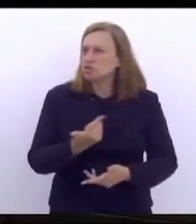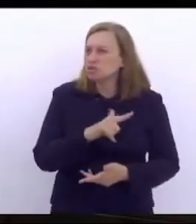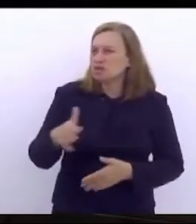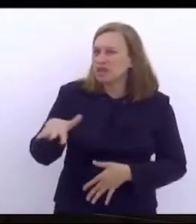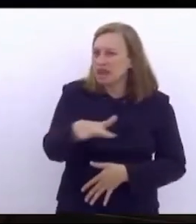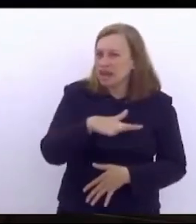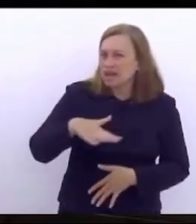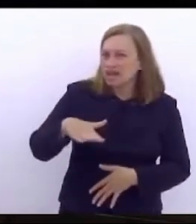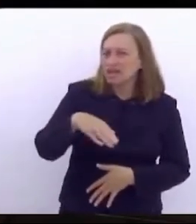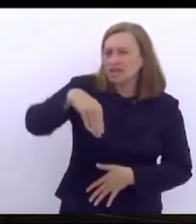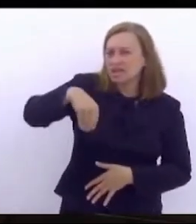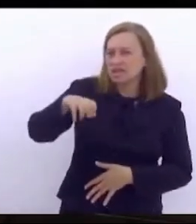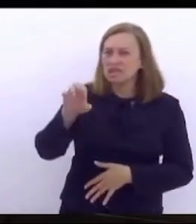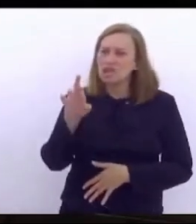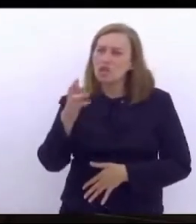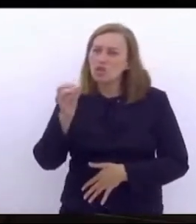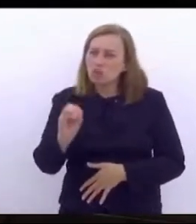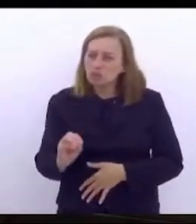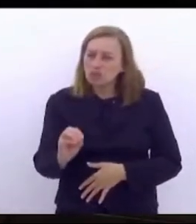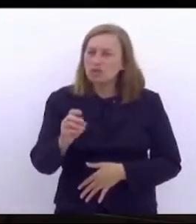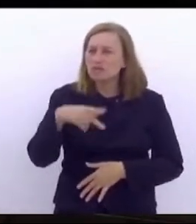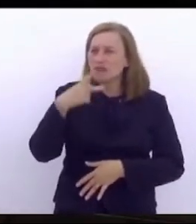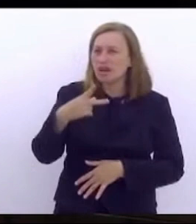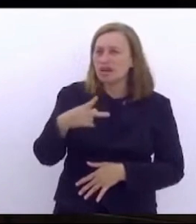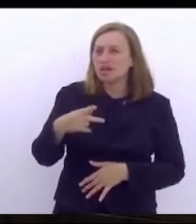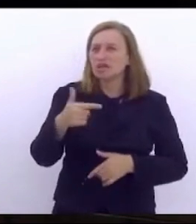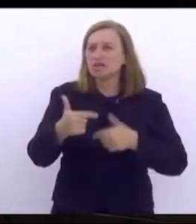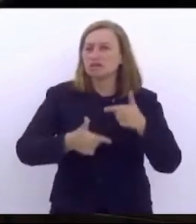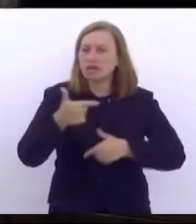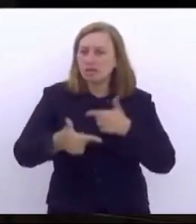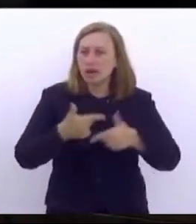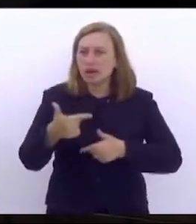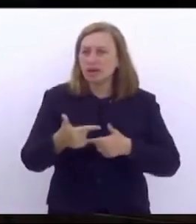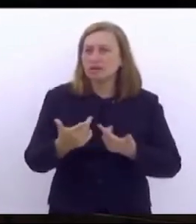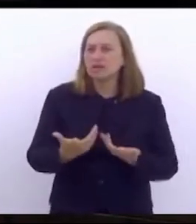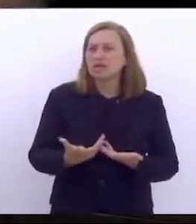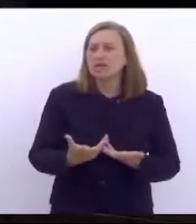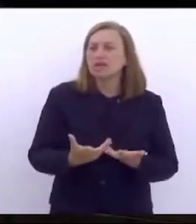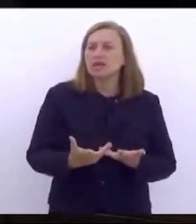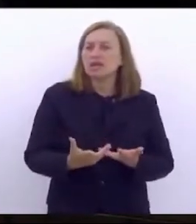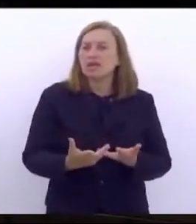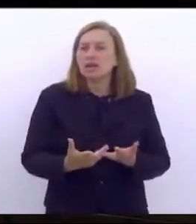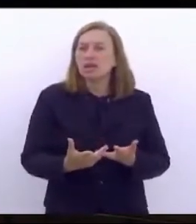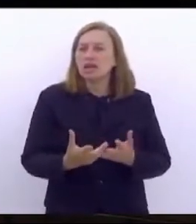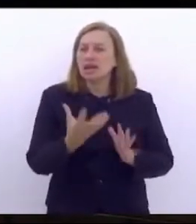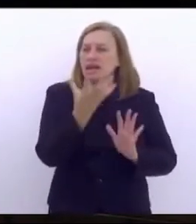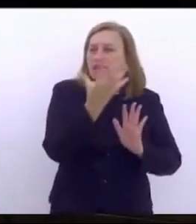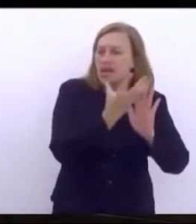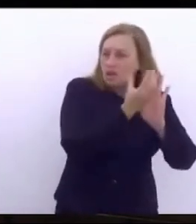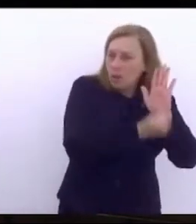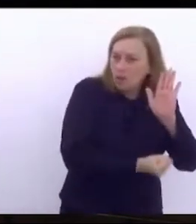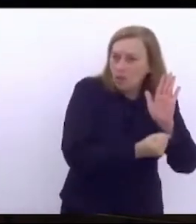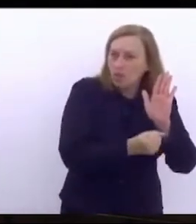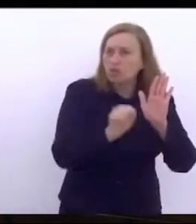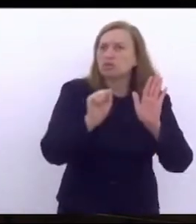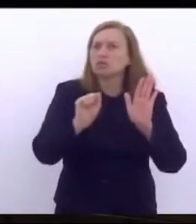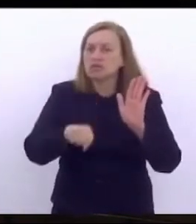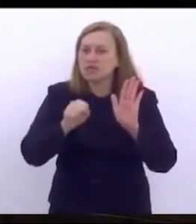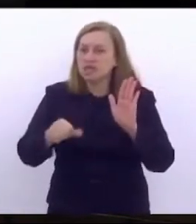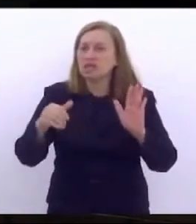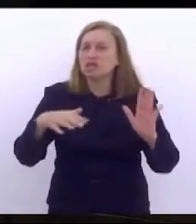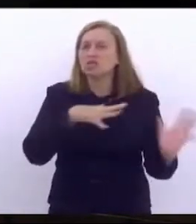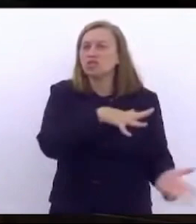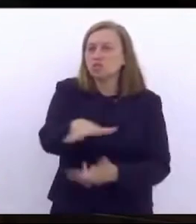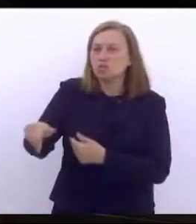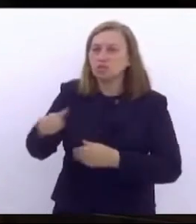áreas de neutralidade, ele fala claramente que a sua missão é advogar pelo direito ao aborto, para que ele seja sempre acessível no mundo inteiro,